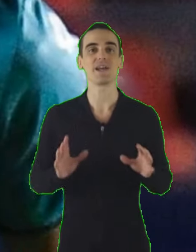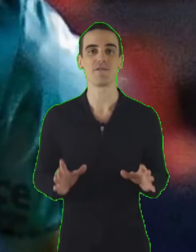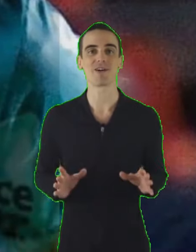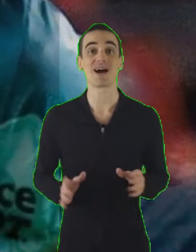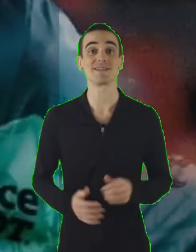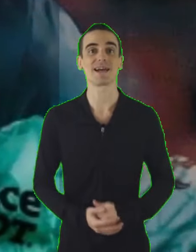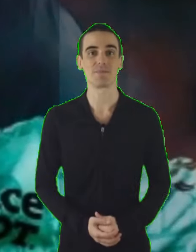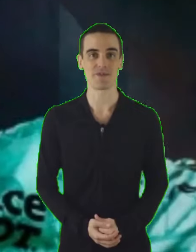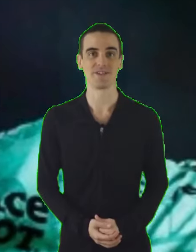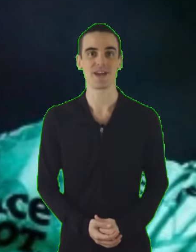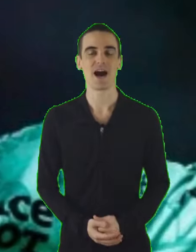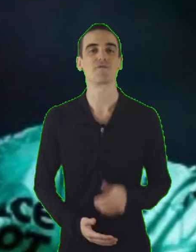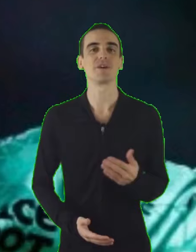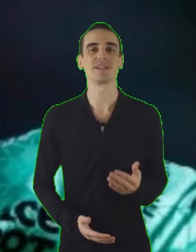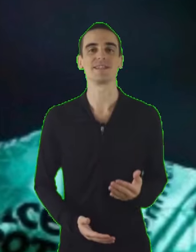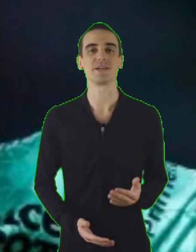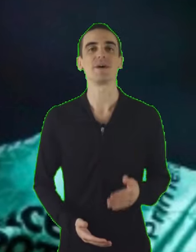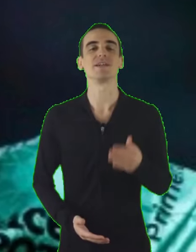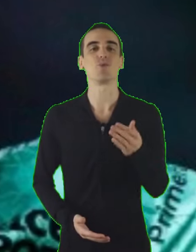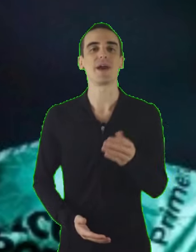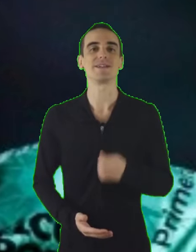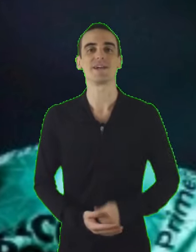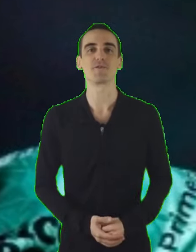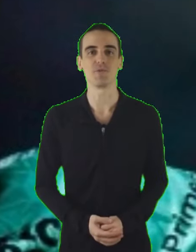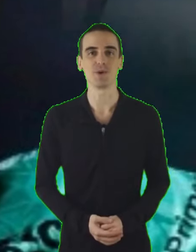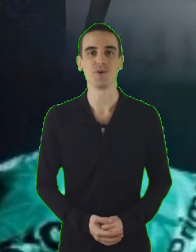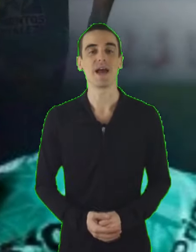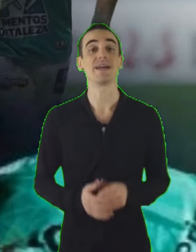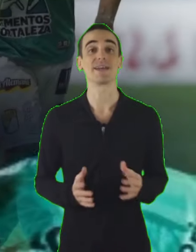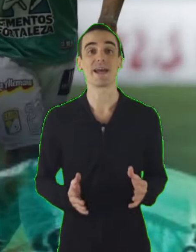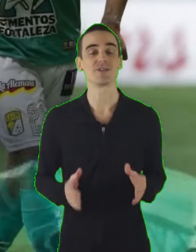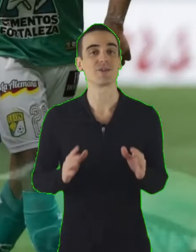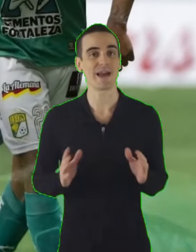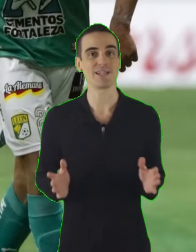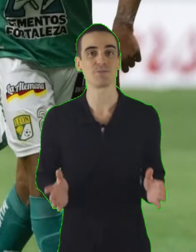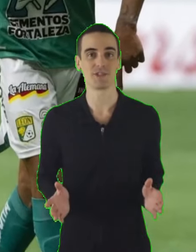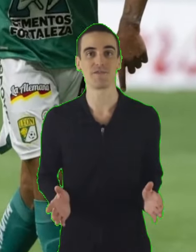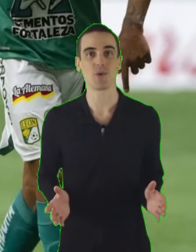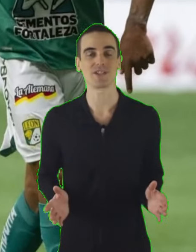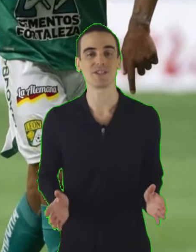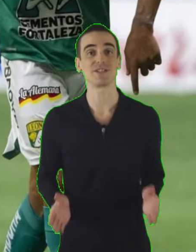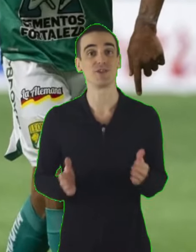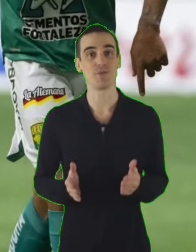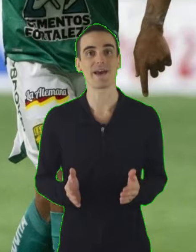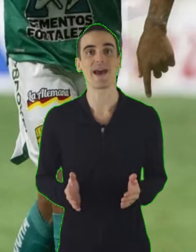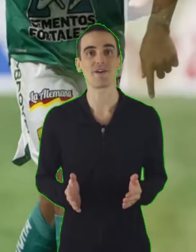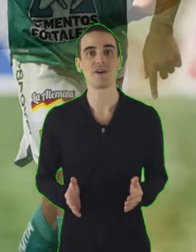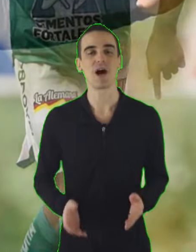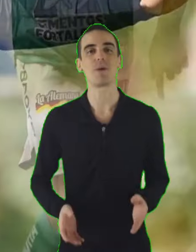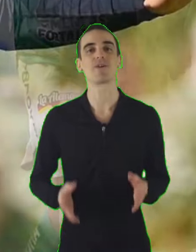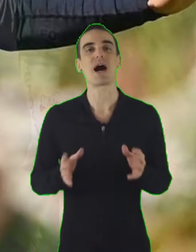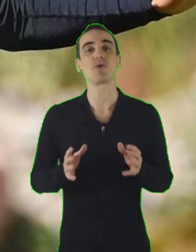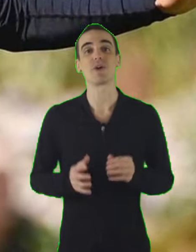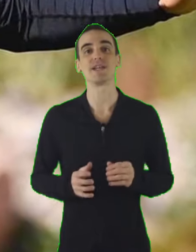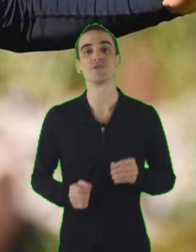e 2019 ele conquistou duas Copas do Brasil e dois campeonatos mineiros com a camisa azul em 2019 em grave crise